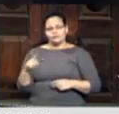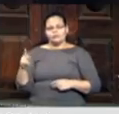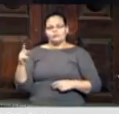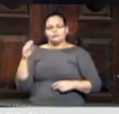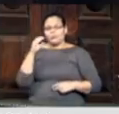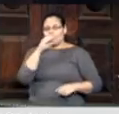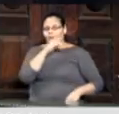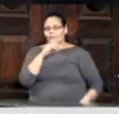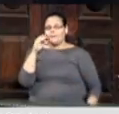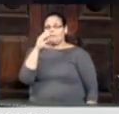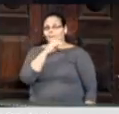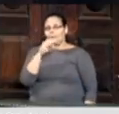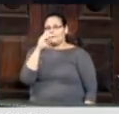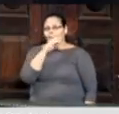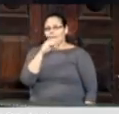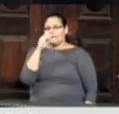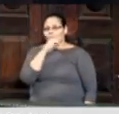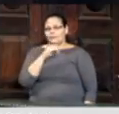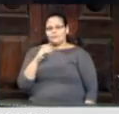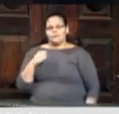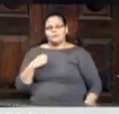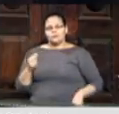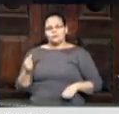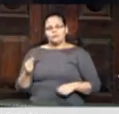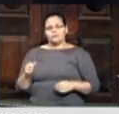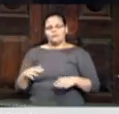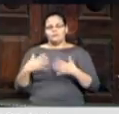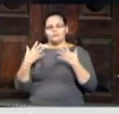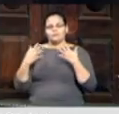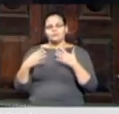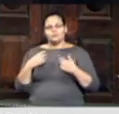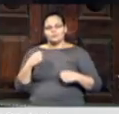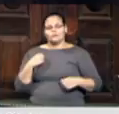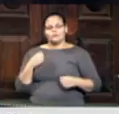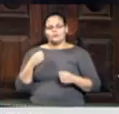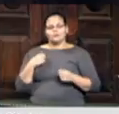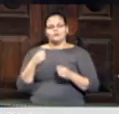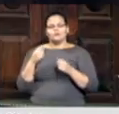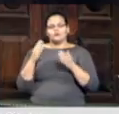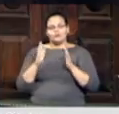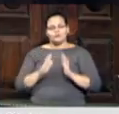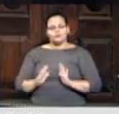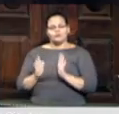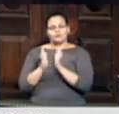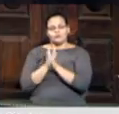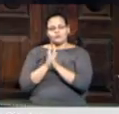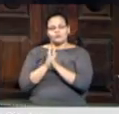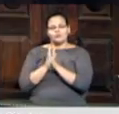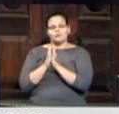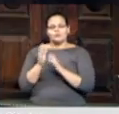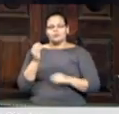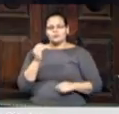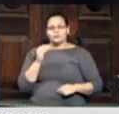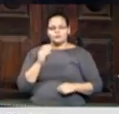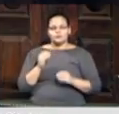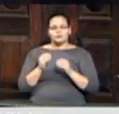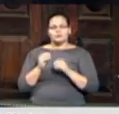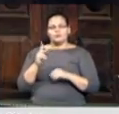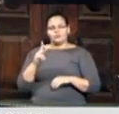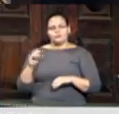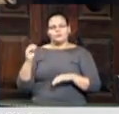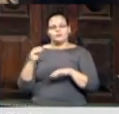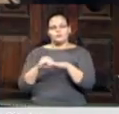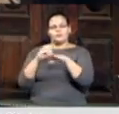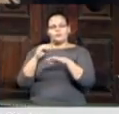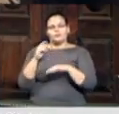calor inebriou-me, acariciou meu corpo todo, beijou meus pés como se eu fora